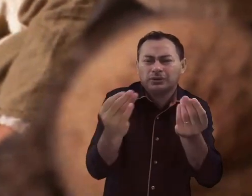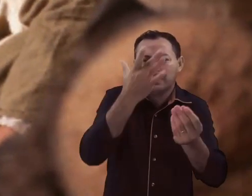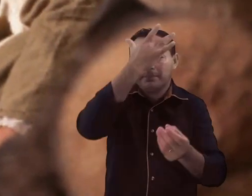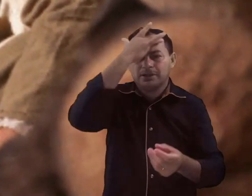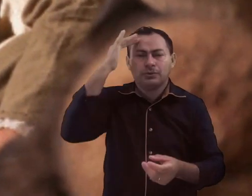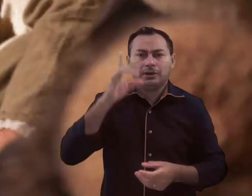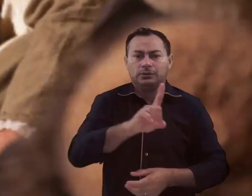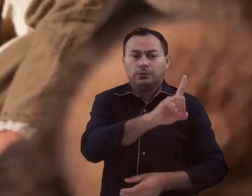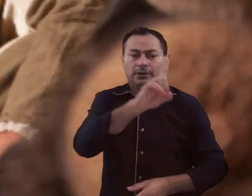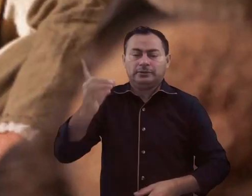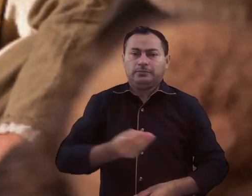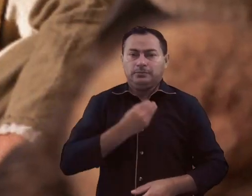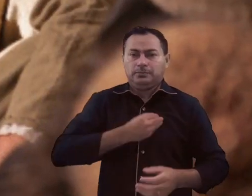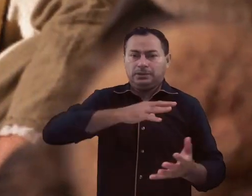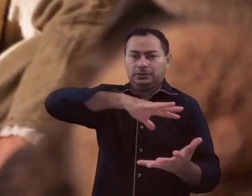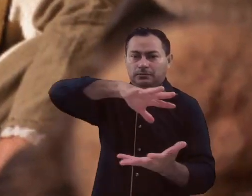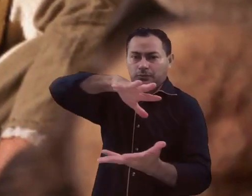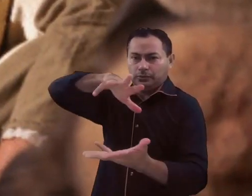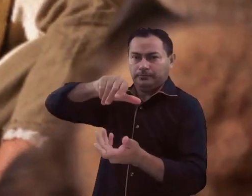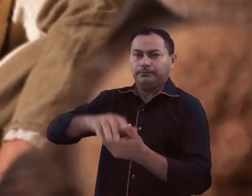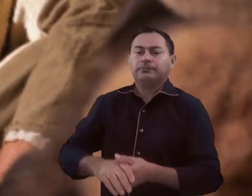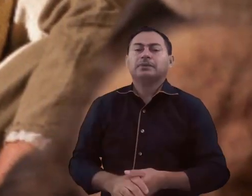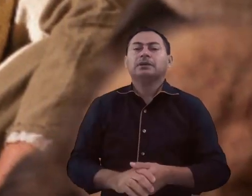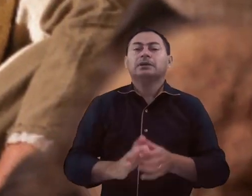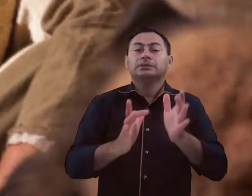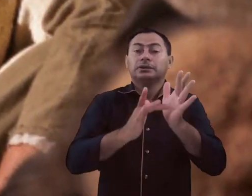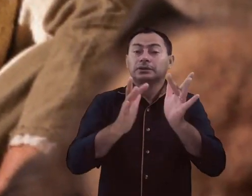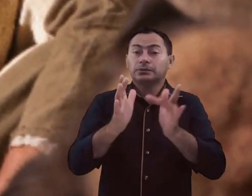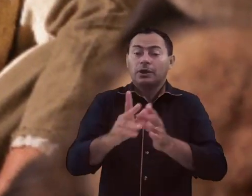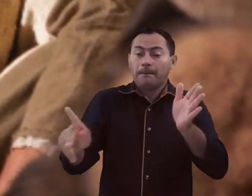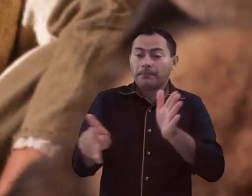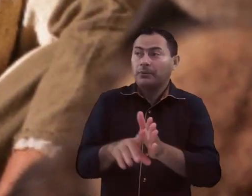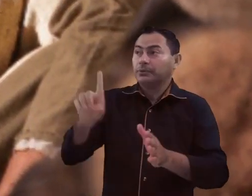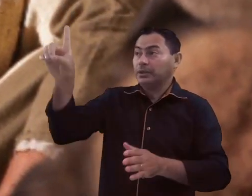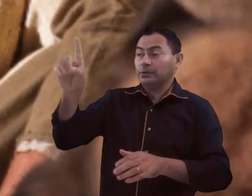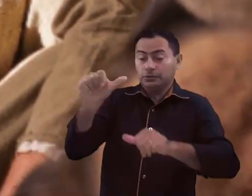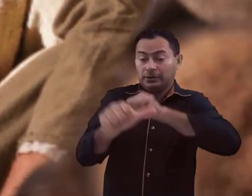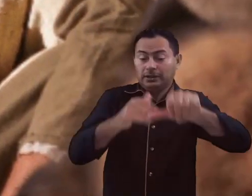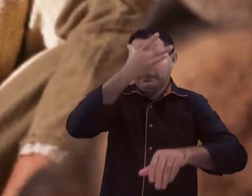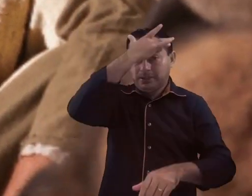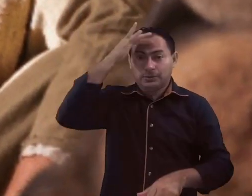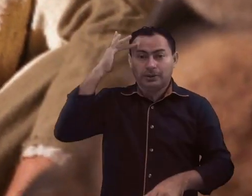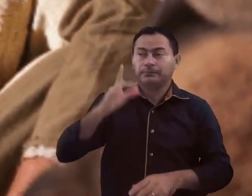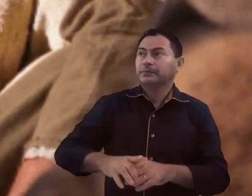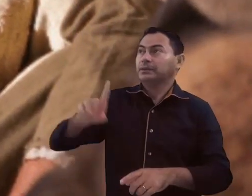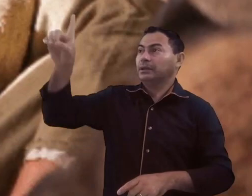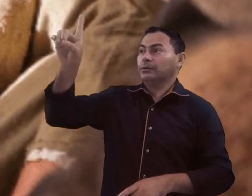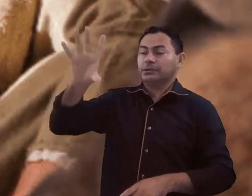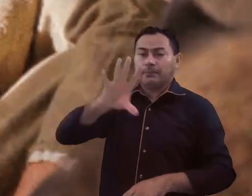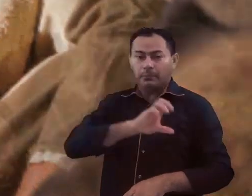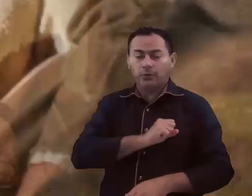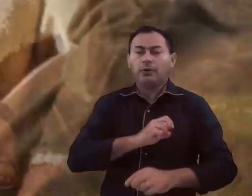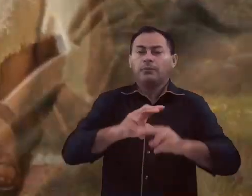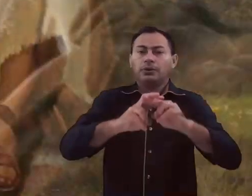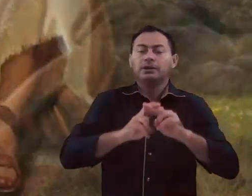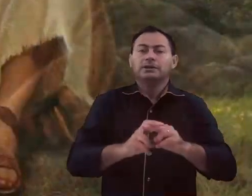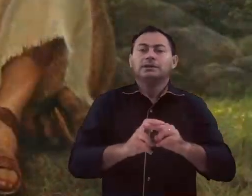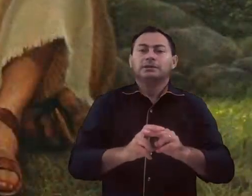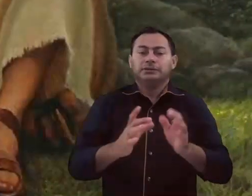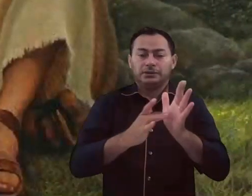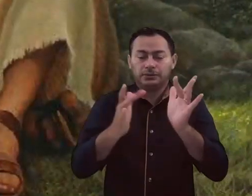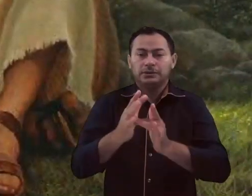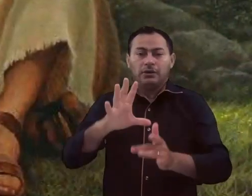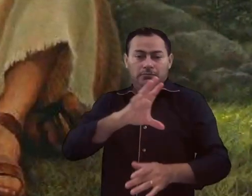multidão de pessoas durante sua passagem por esse mundo. Ele era o próprio Deus em carne, e Deus é amor, por isso Jesus era o